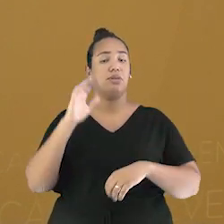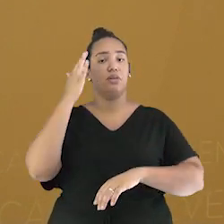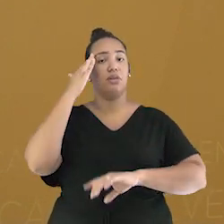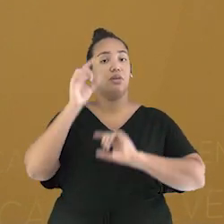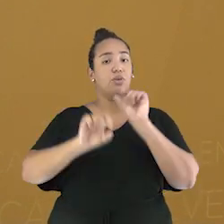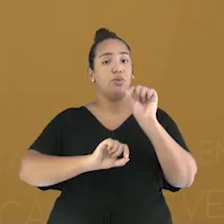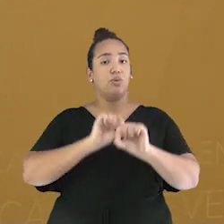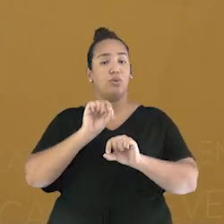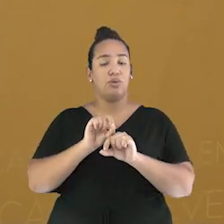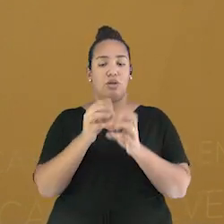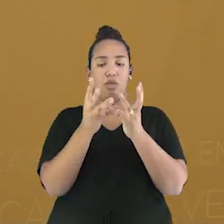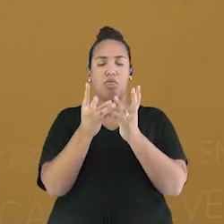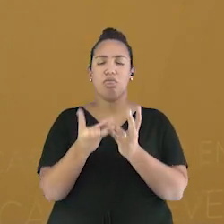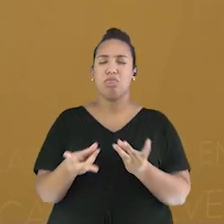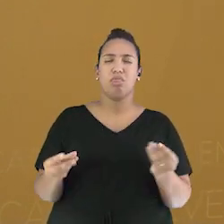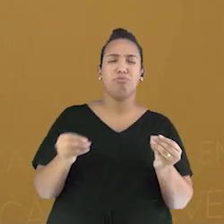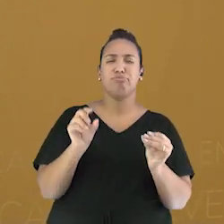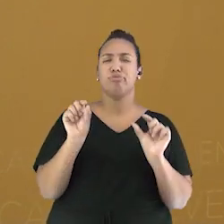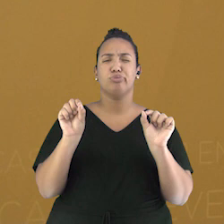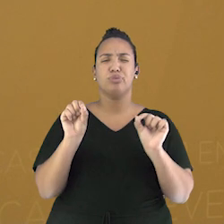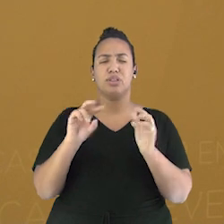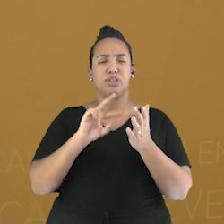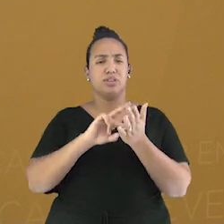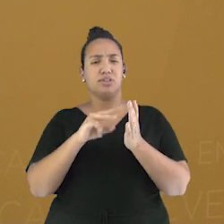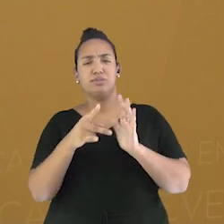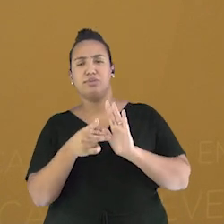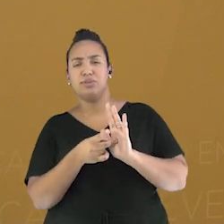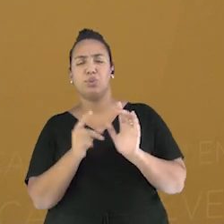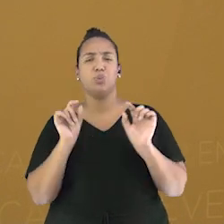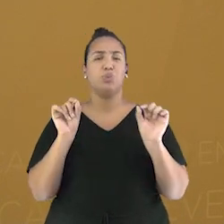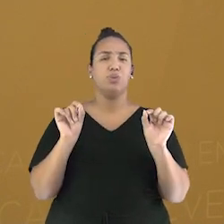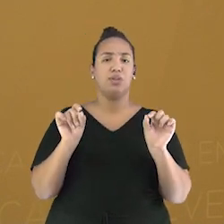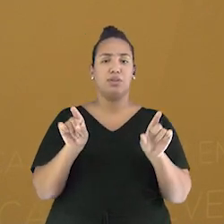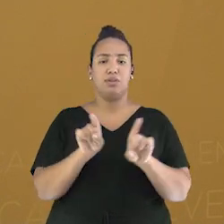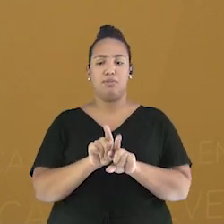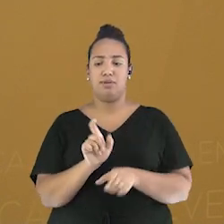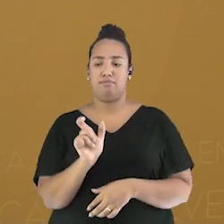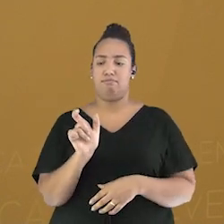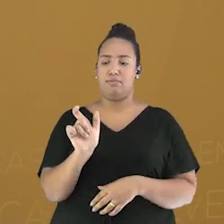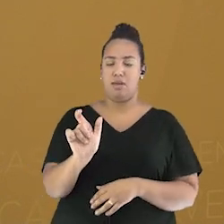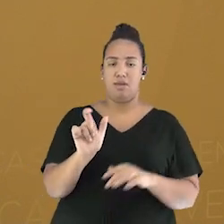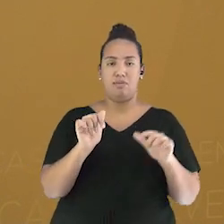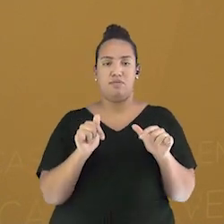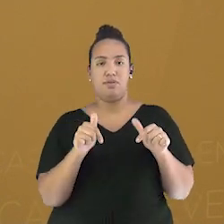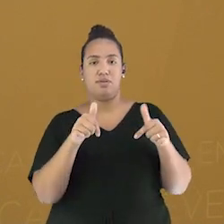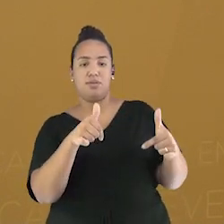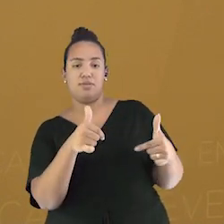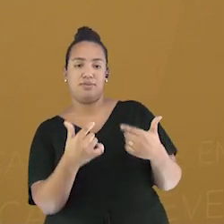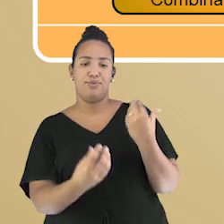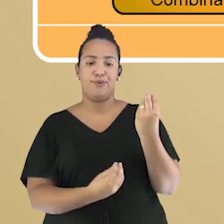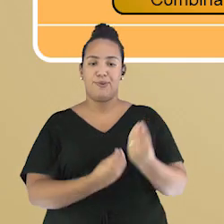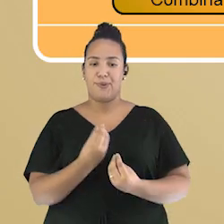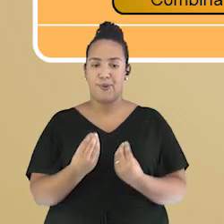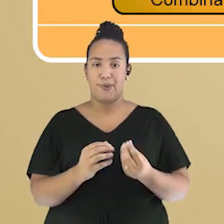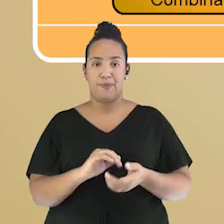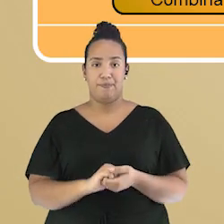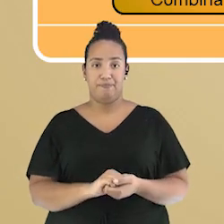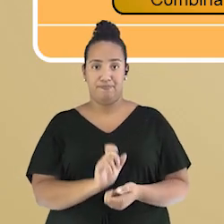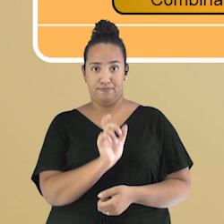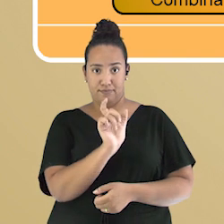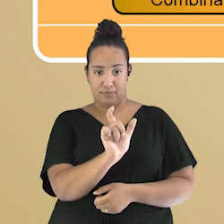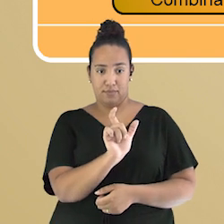decomposição, do que se trata, o seu significado enquanto palavra, enquanto a sua ação na natureza. A